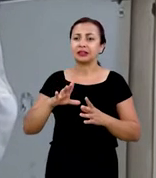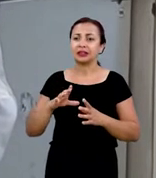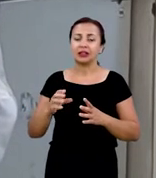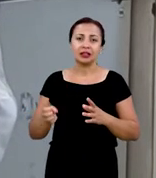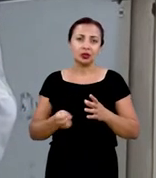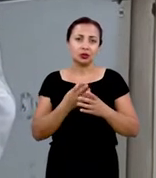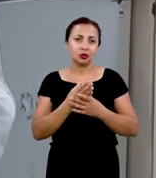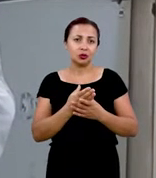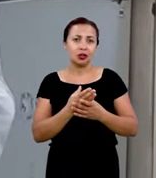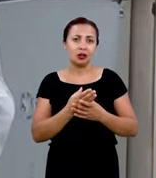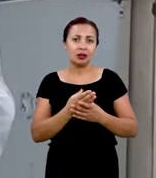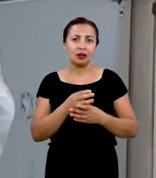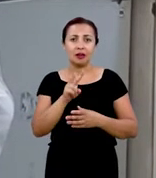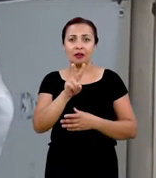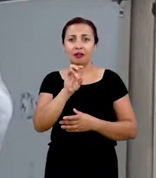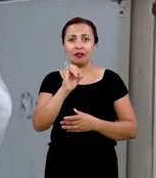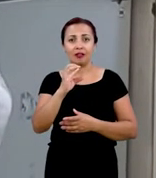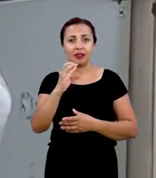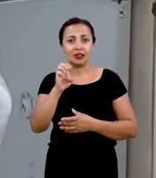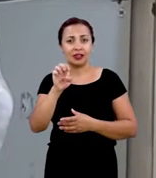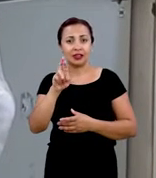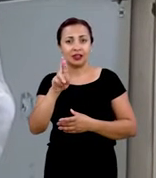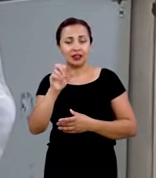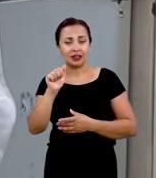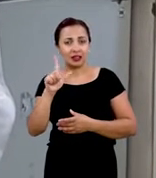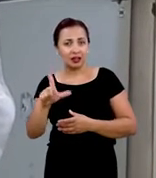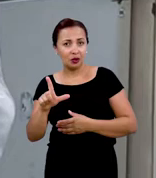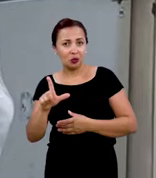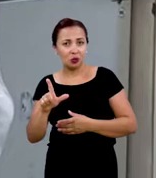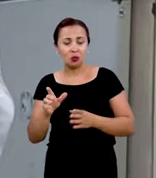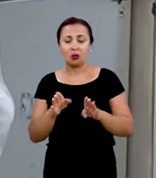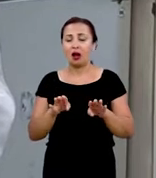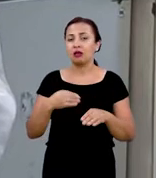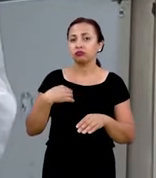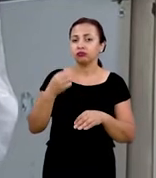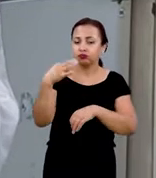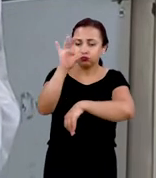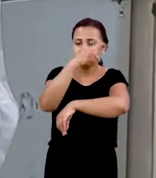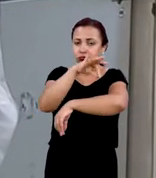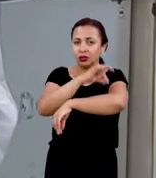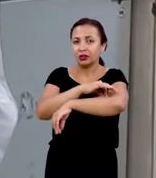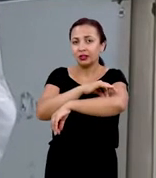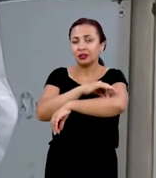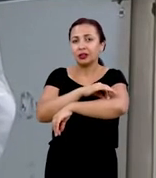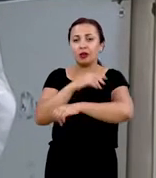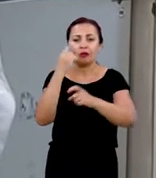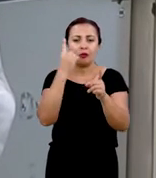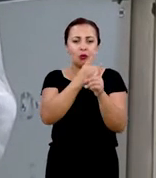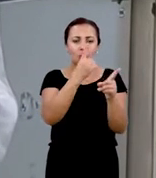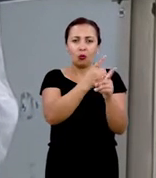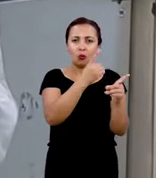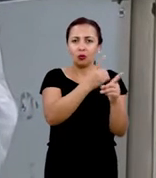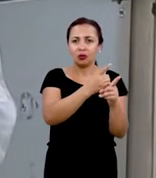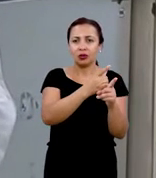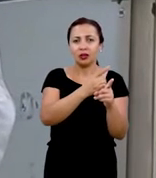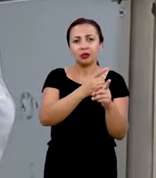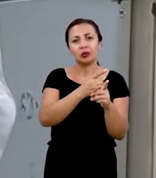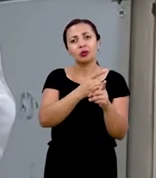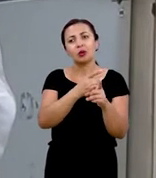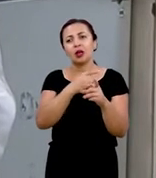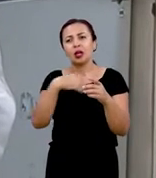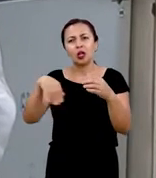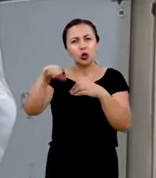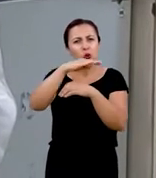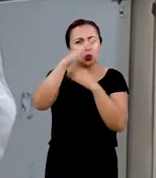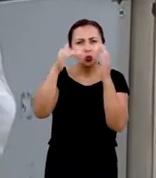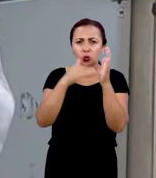causa a leishmaniose visceral, é uma espécie chamada de Leishmania longipalpis. Essa espécie ela foi encontrada em praticamente todos